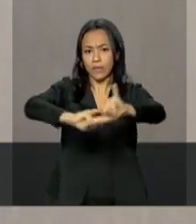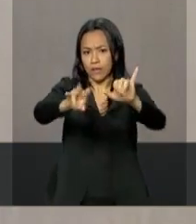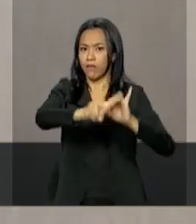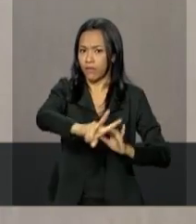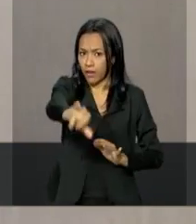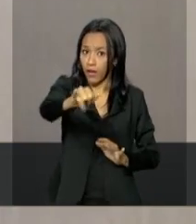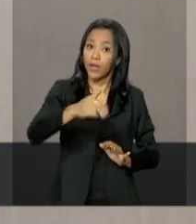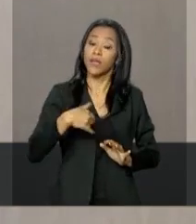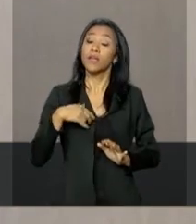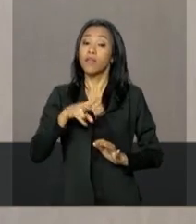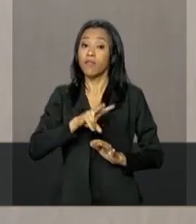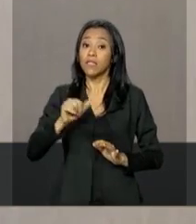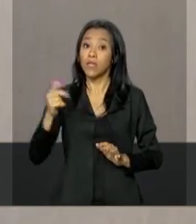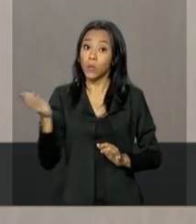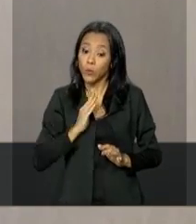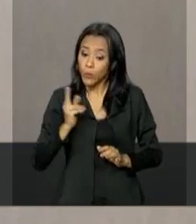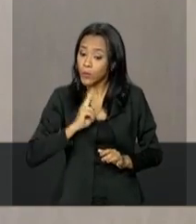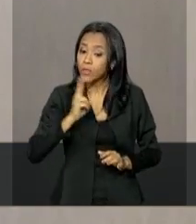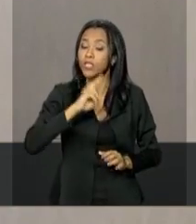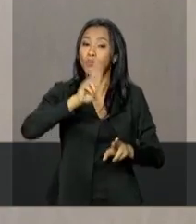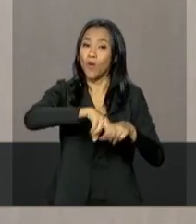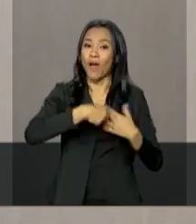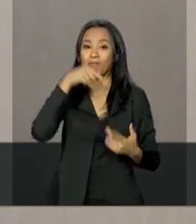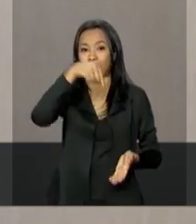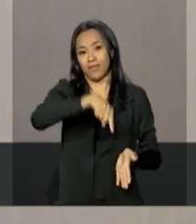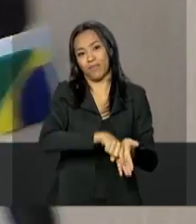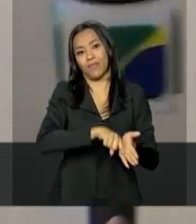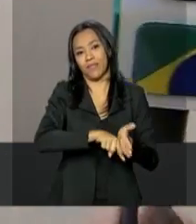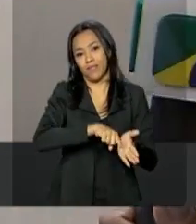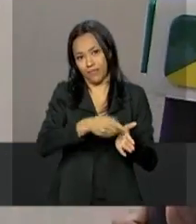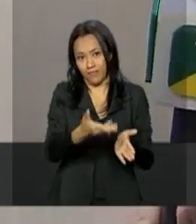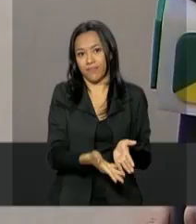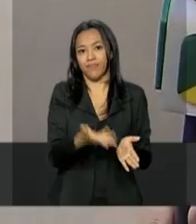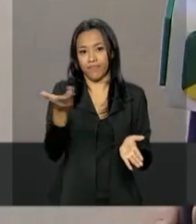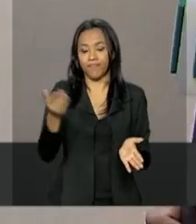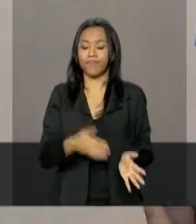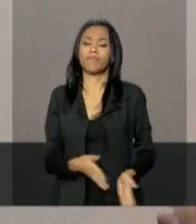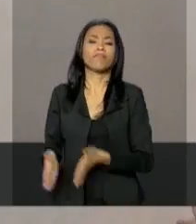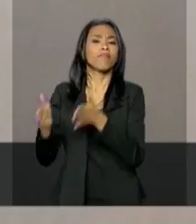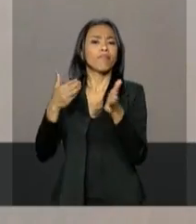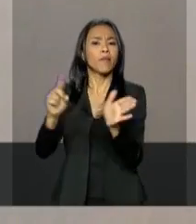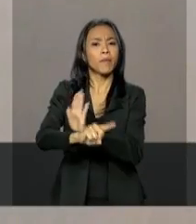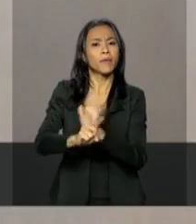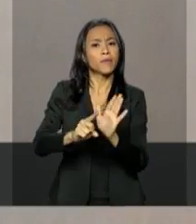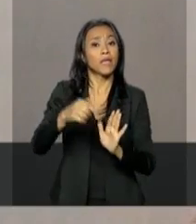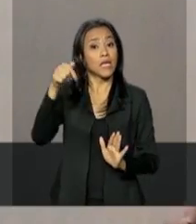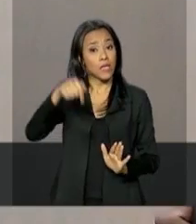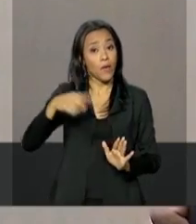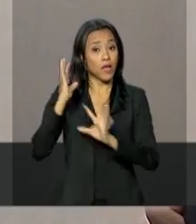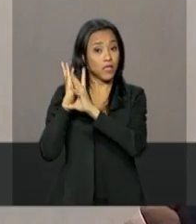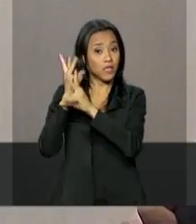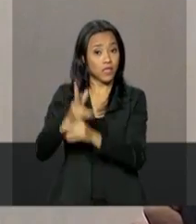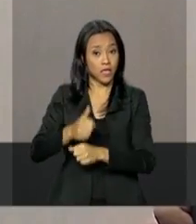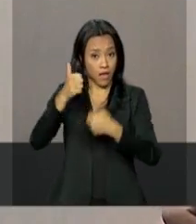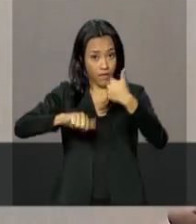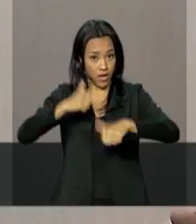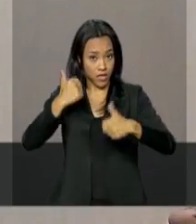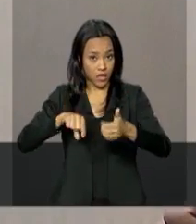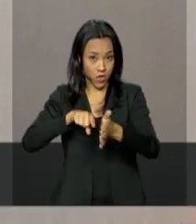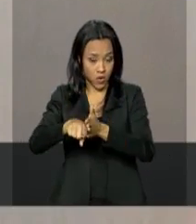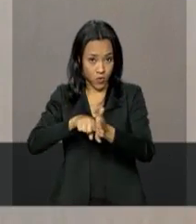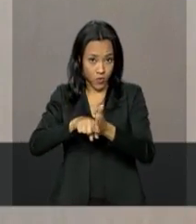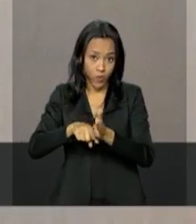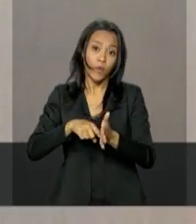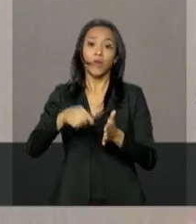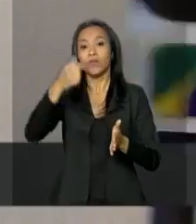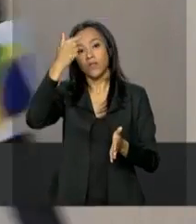ação imediata a partir de um diagnóstico bem feito. E a gente pode falar, então, que o balanço desse Censo da Educação Superior de